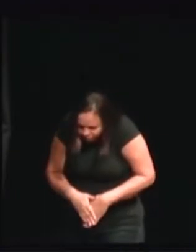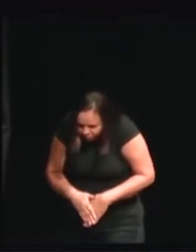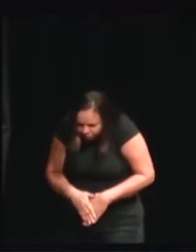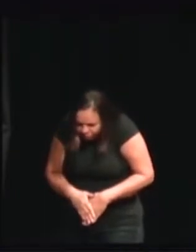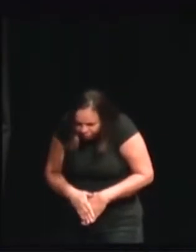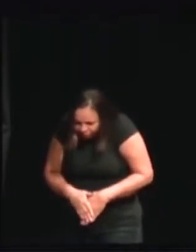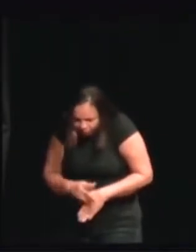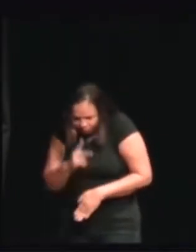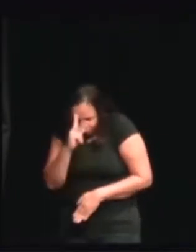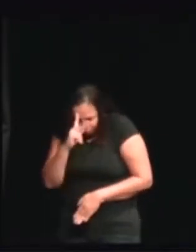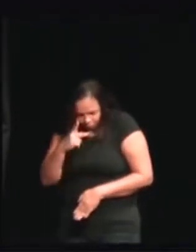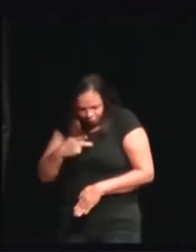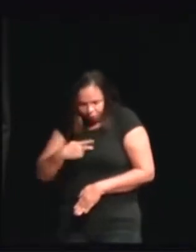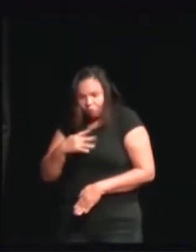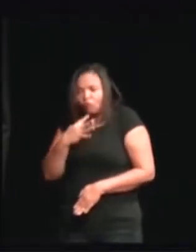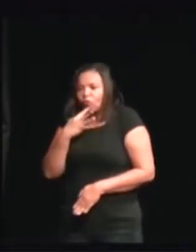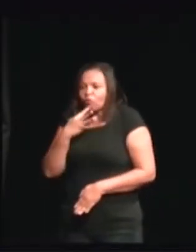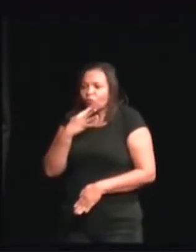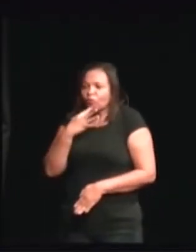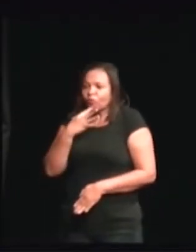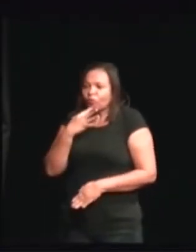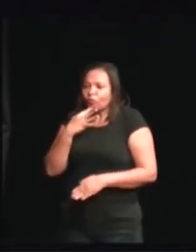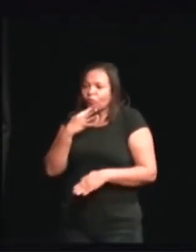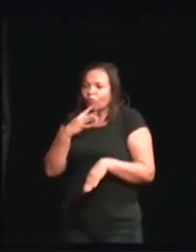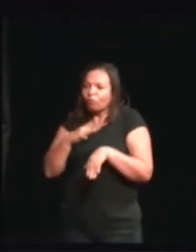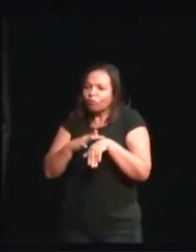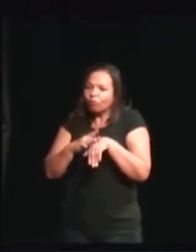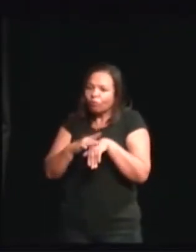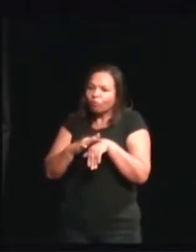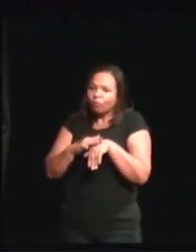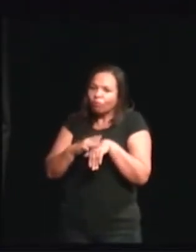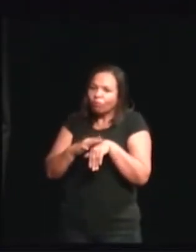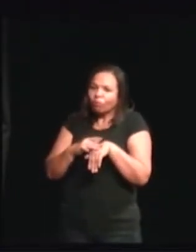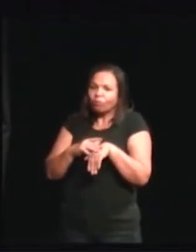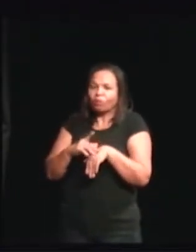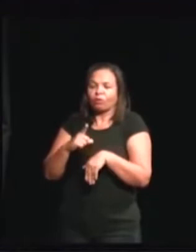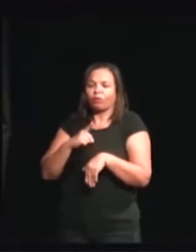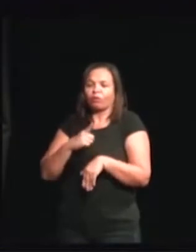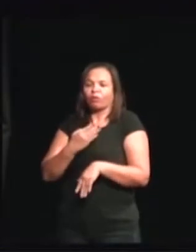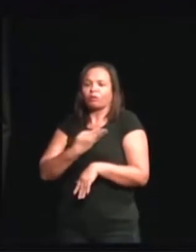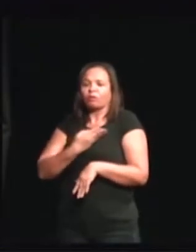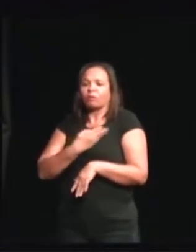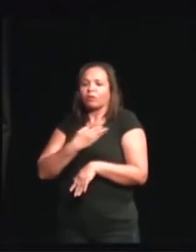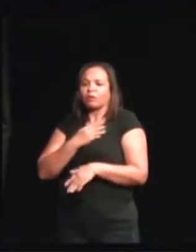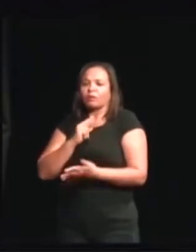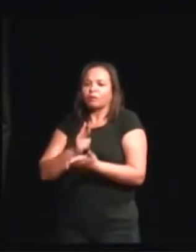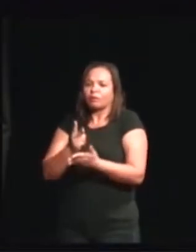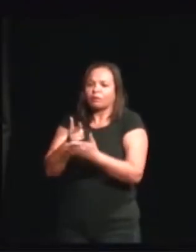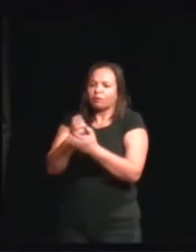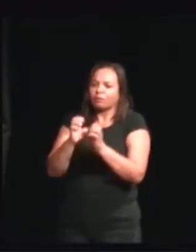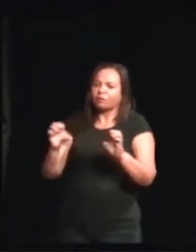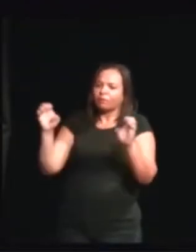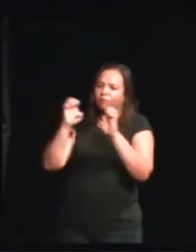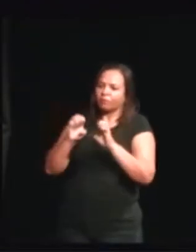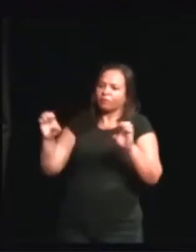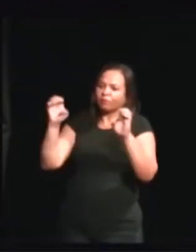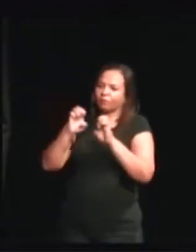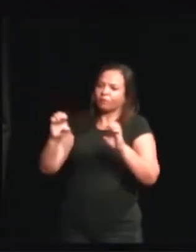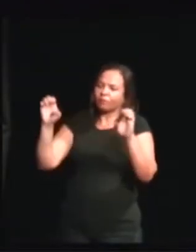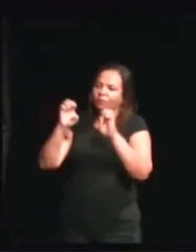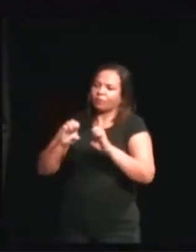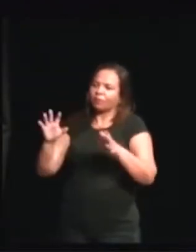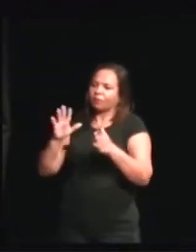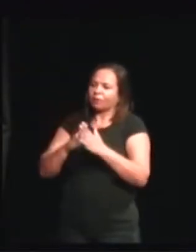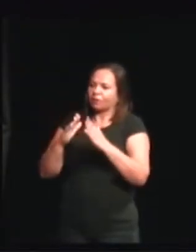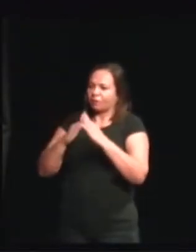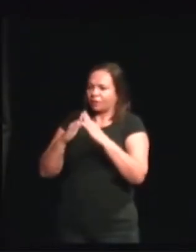reconhecer plenamente doente. Eu tenho um amigo que disse que sempre que fazia Evangelho no Lar, era muito incômodo, porque a mãe